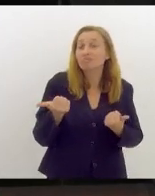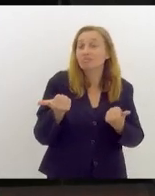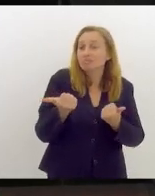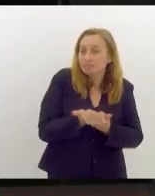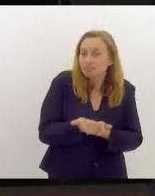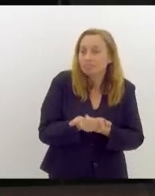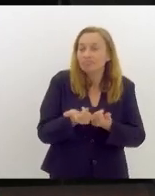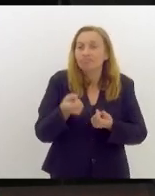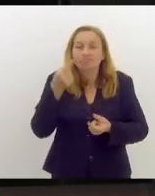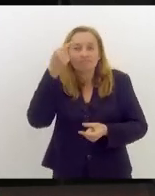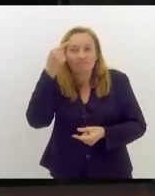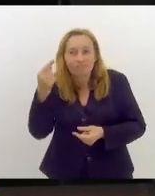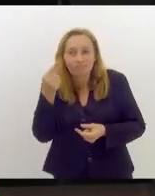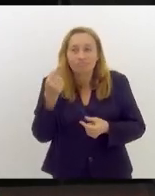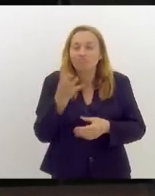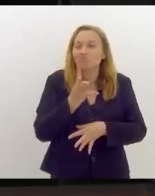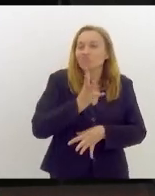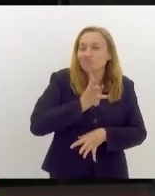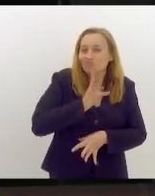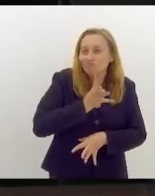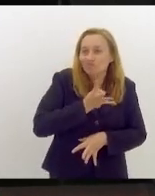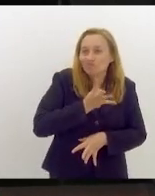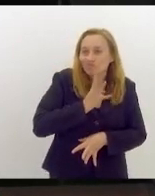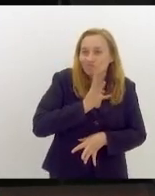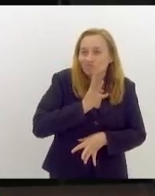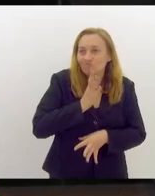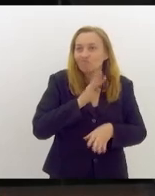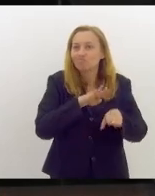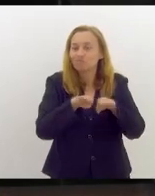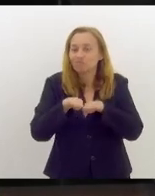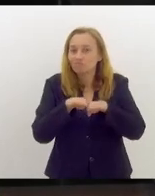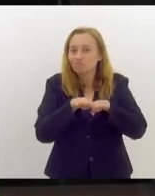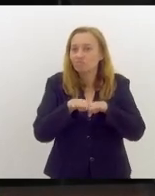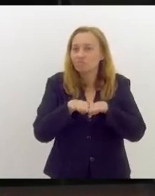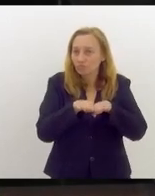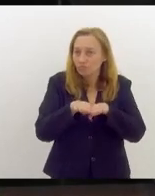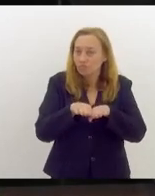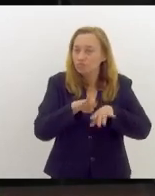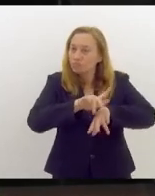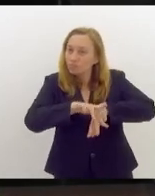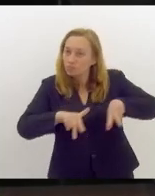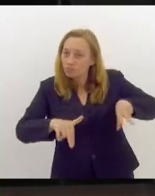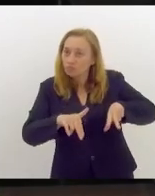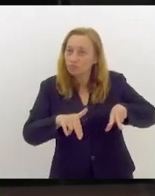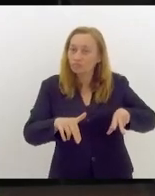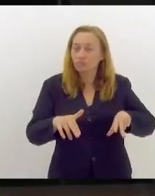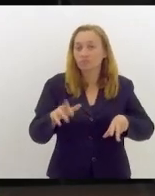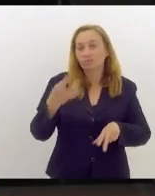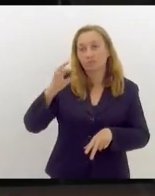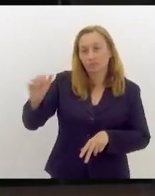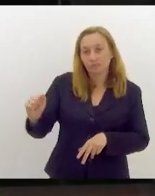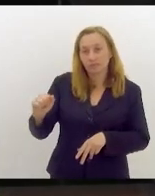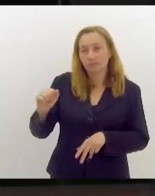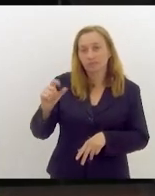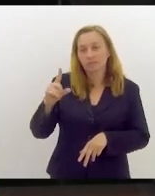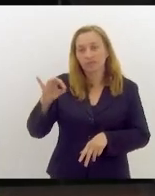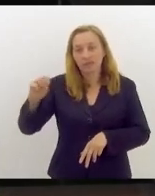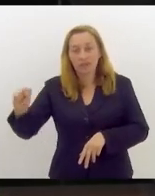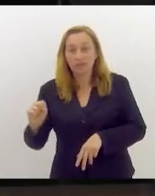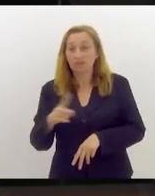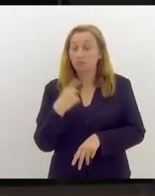na lógica de reconhecimento da igualdade de gênero Racing Class no nosso país